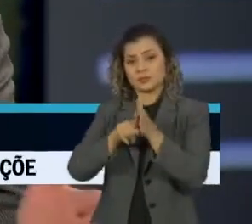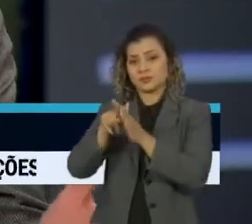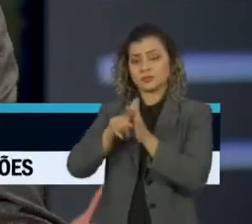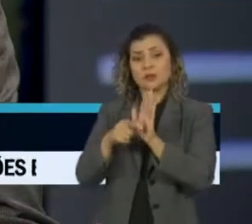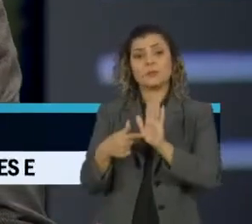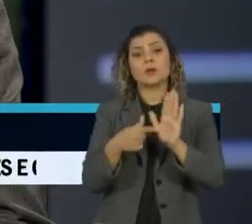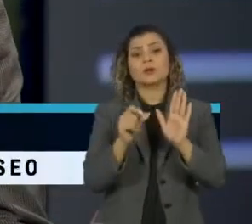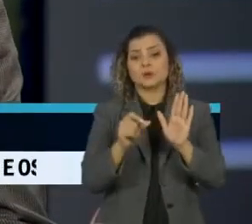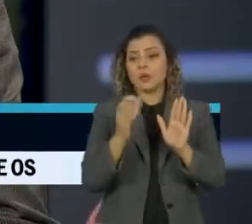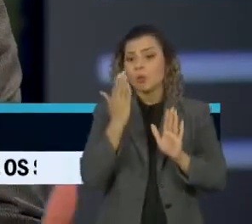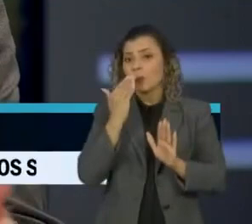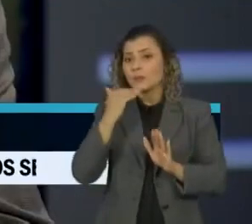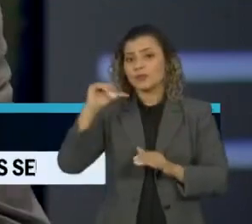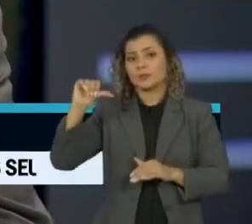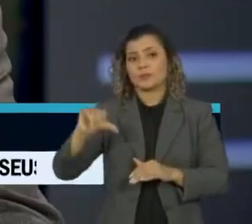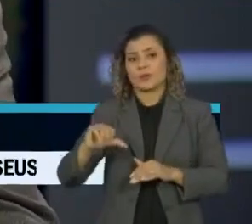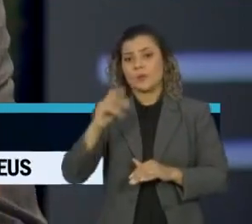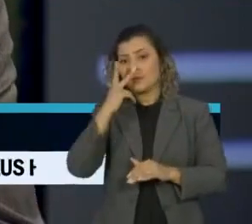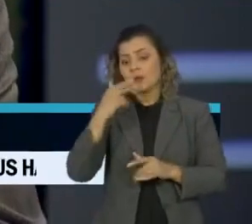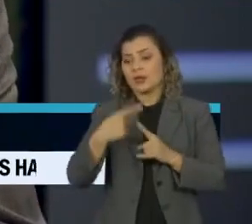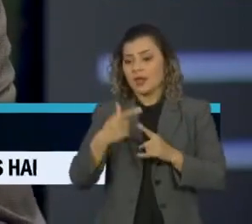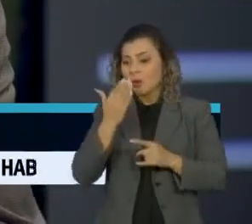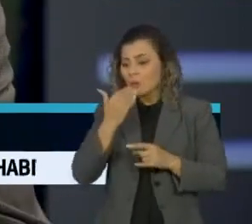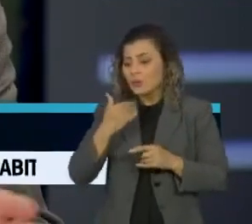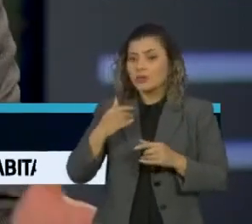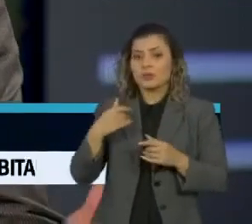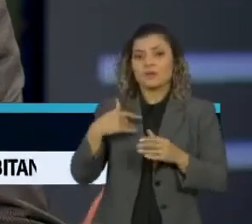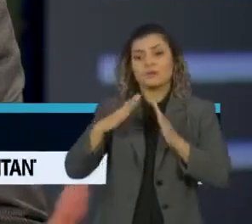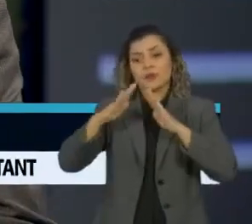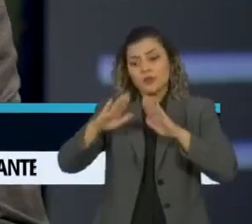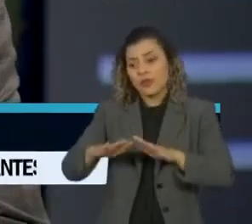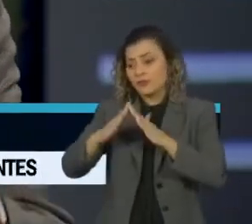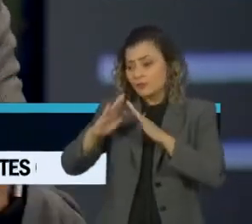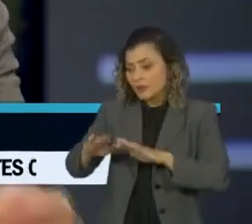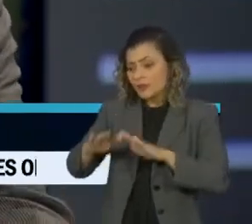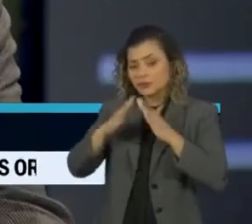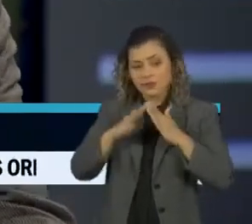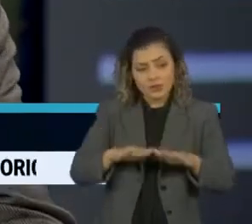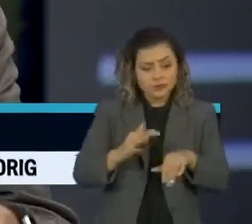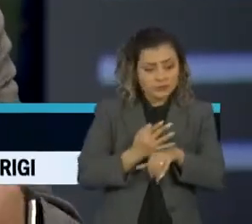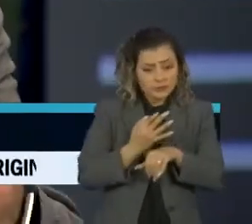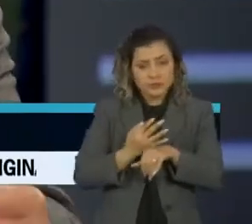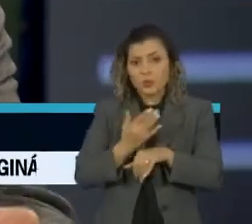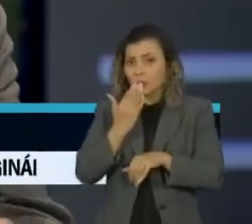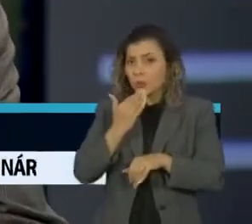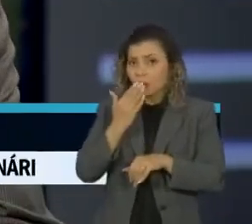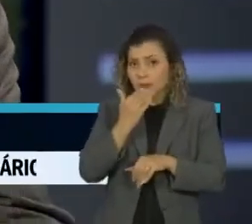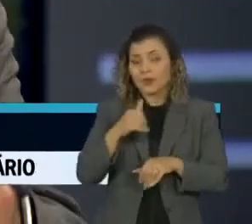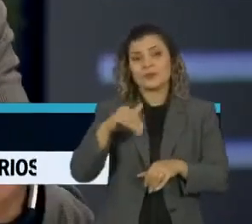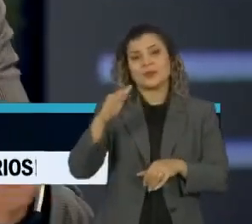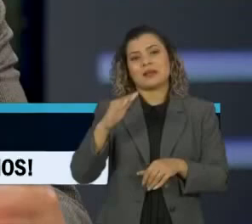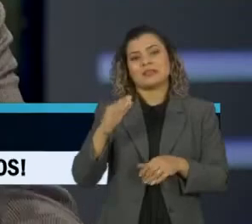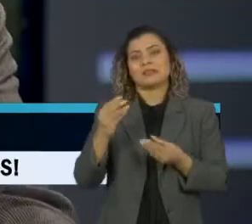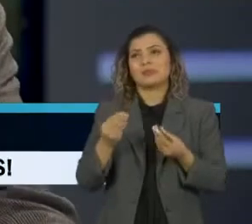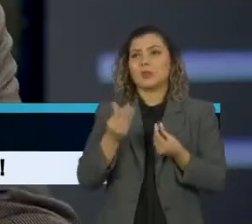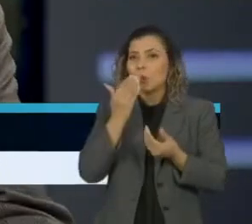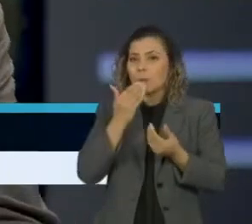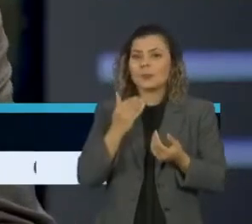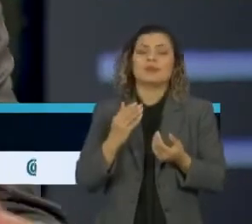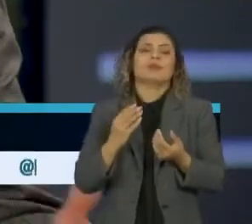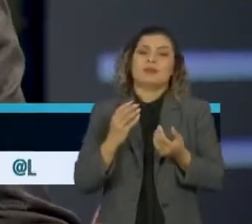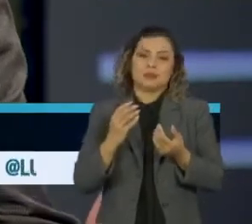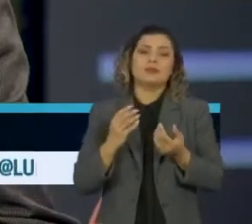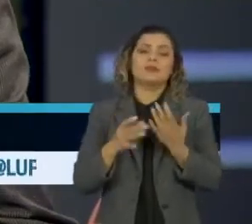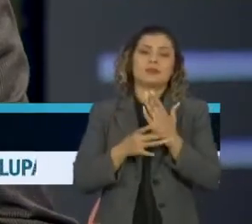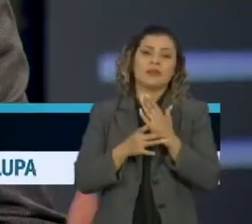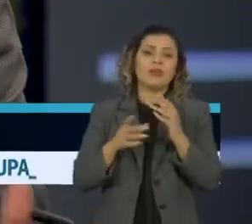estavam comendo pior. Então, ficando em casa, estavam comendo mais coisas à base de